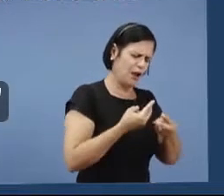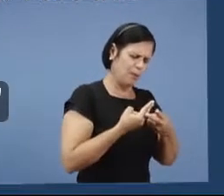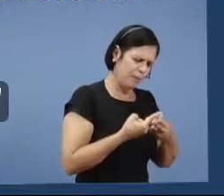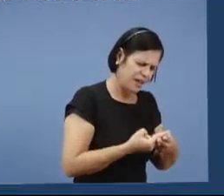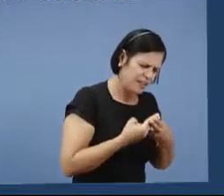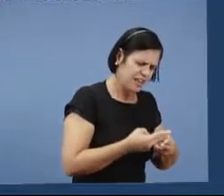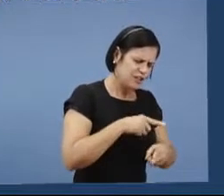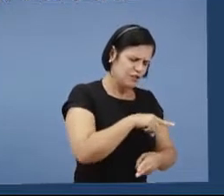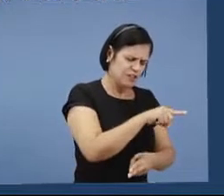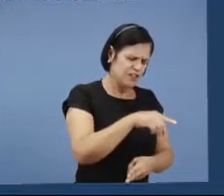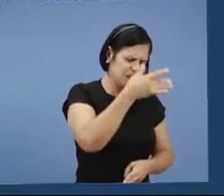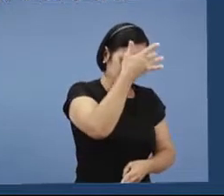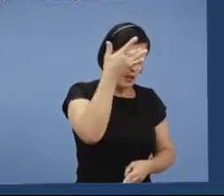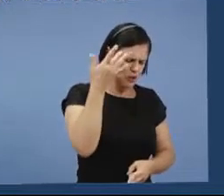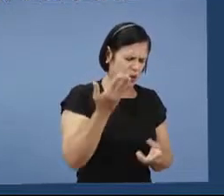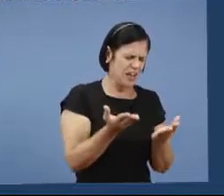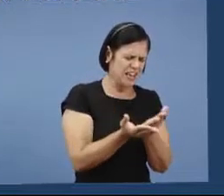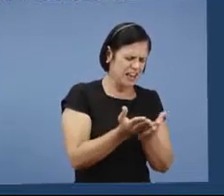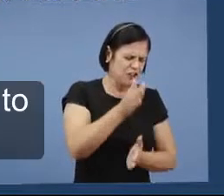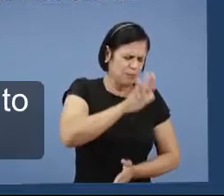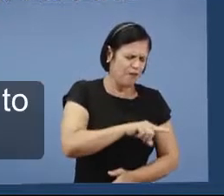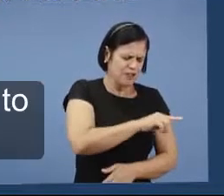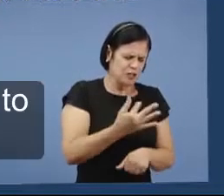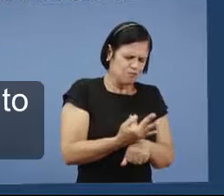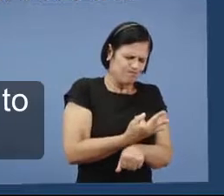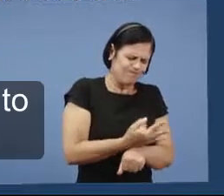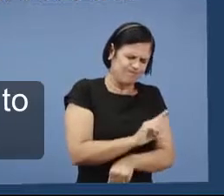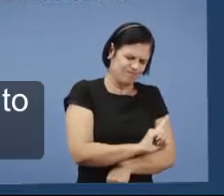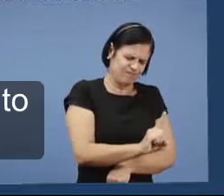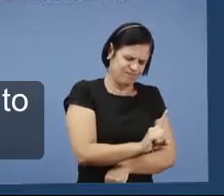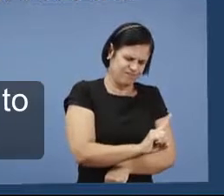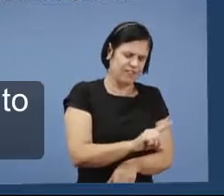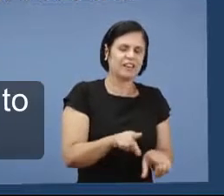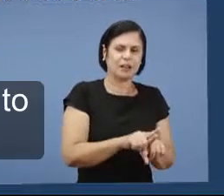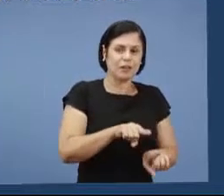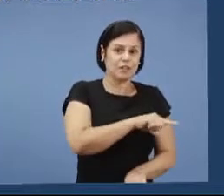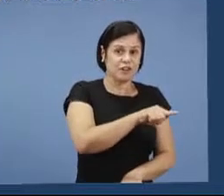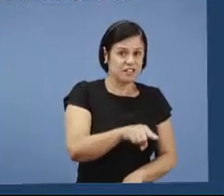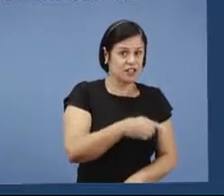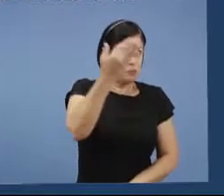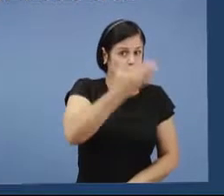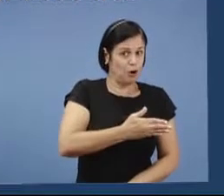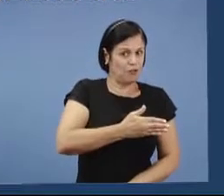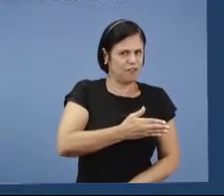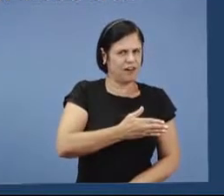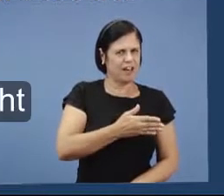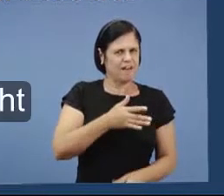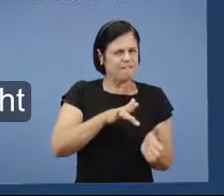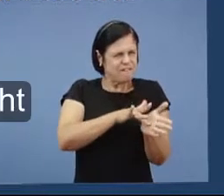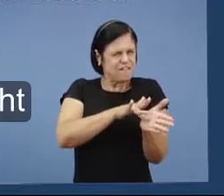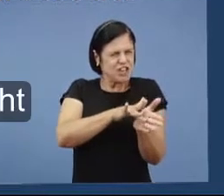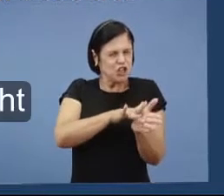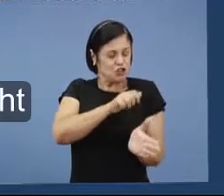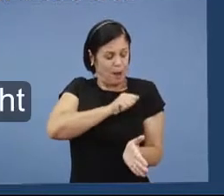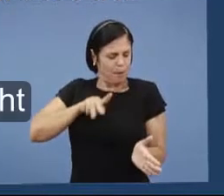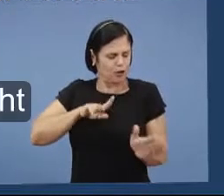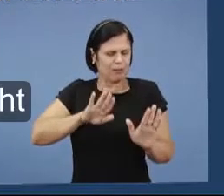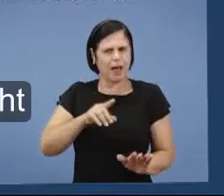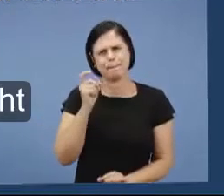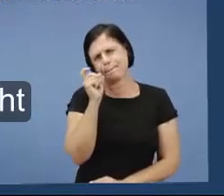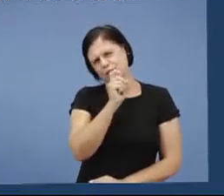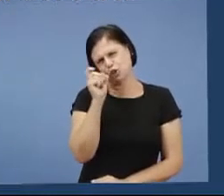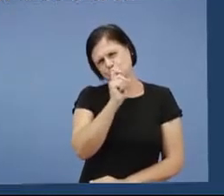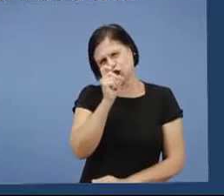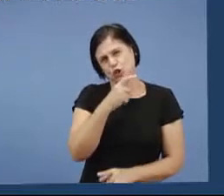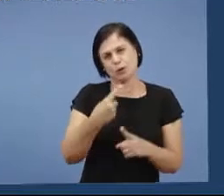sofrer os maus, maus crentes, maus obreiros, e puseste à prova os que dizem ser apóstolos e não são, porque o apóstolo é aquele